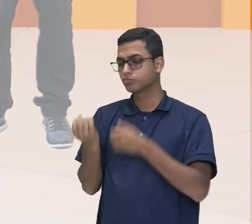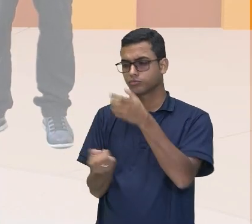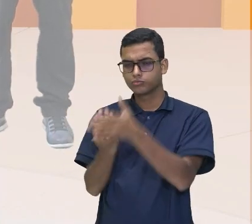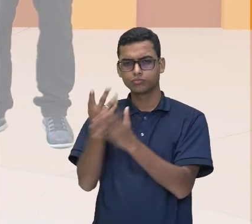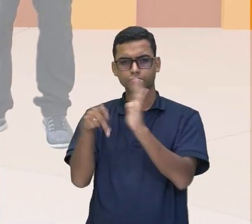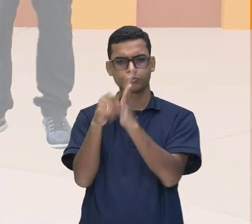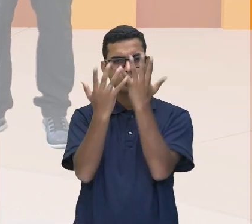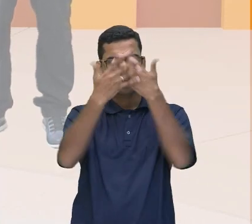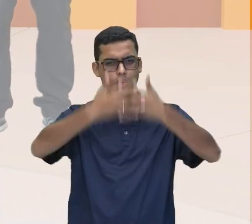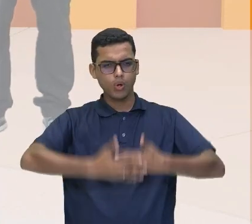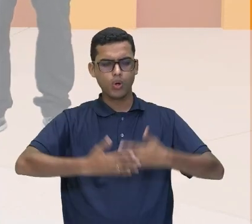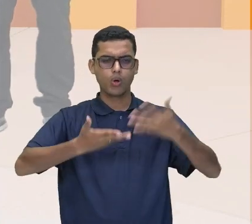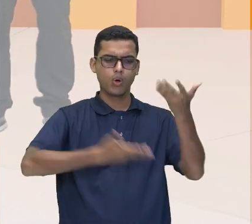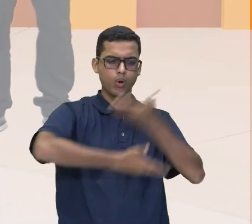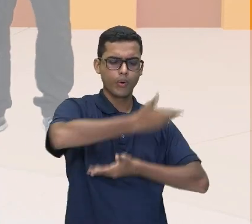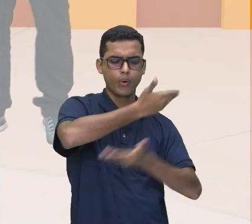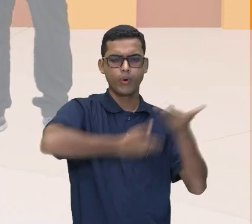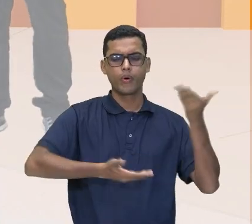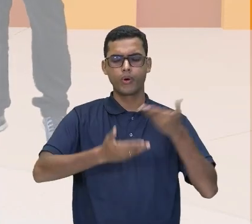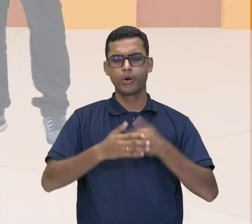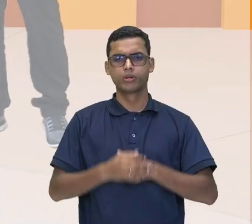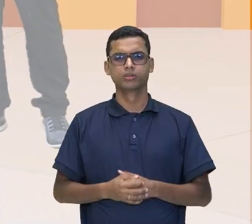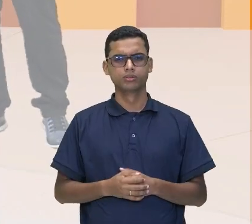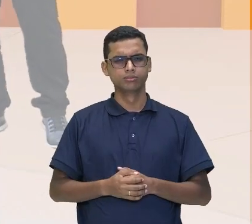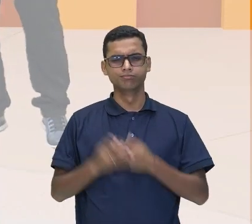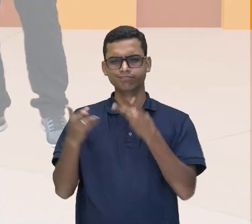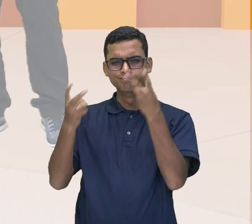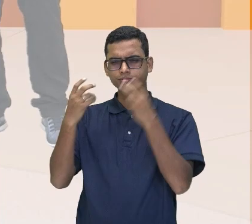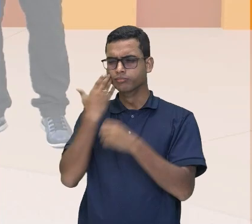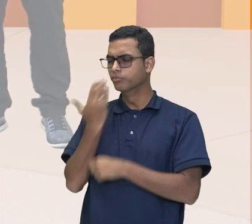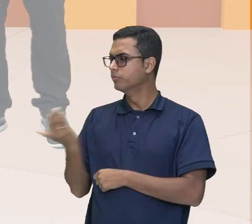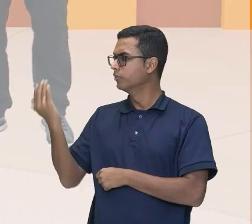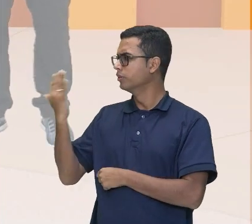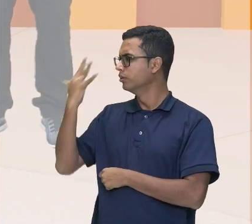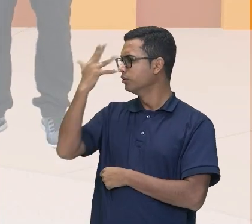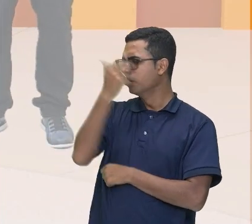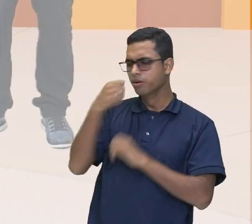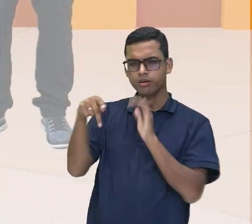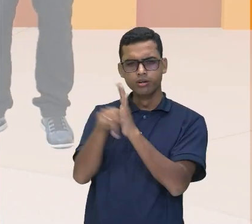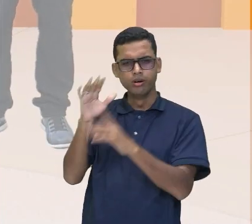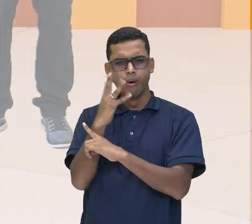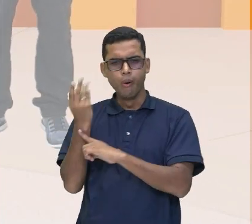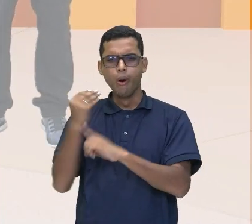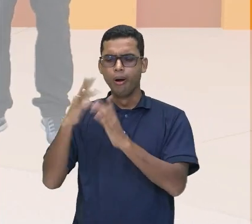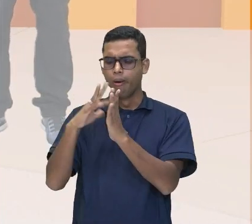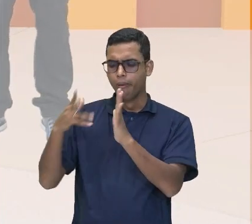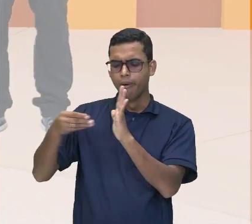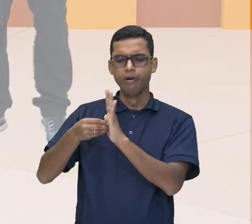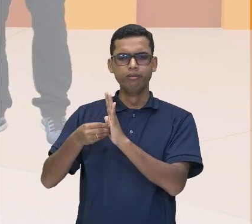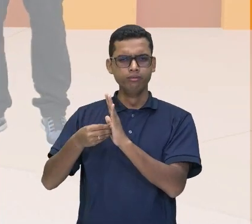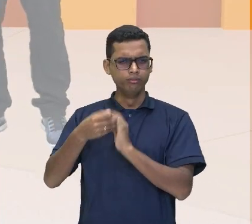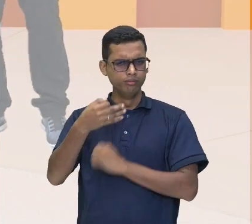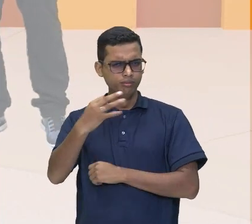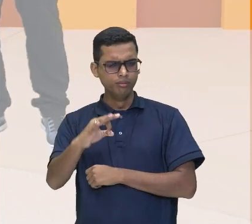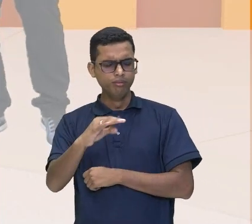bom? Então, olha só que beleza que é a arte amazônica, né? É uma parte dela, né?